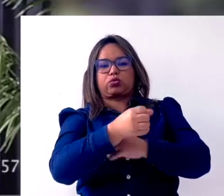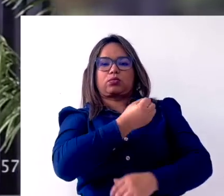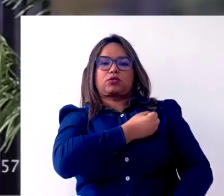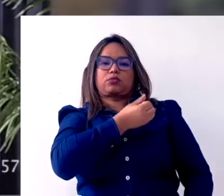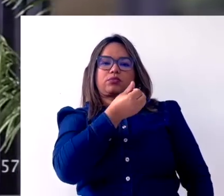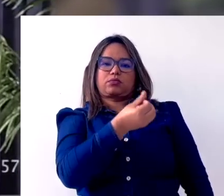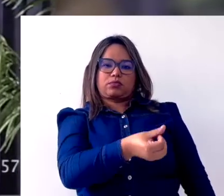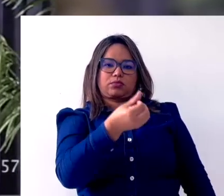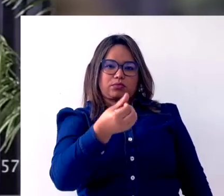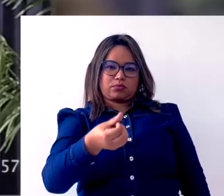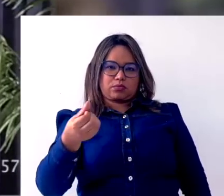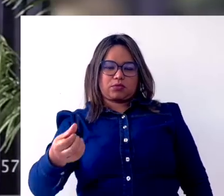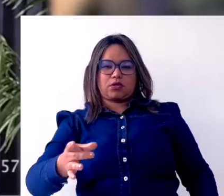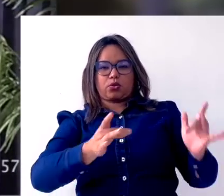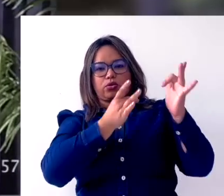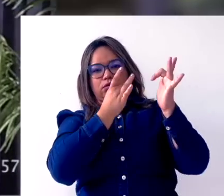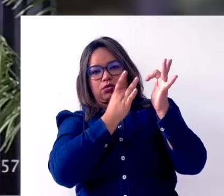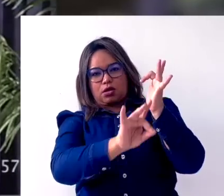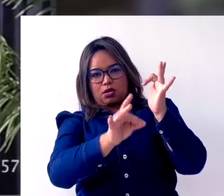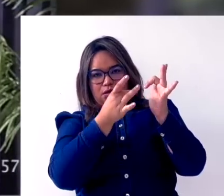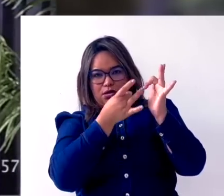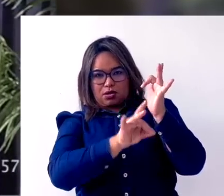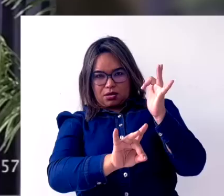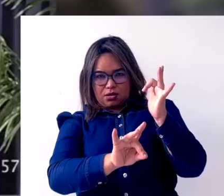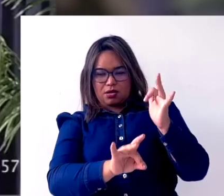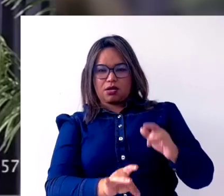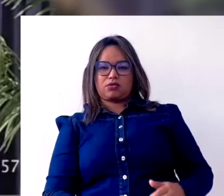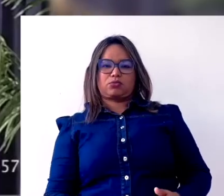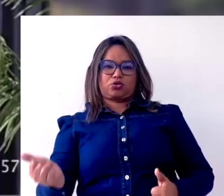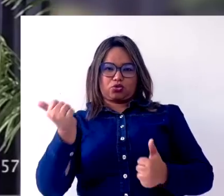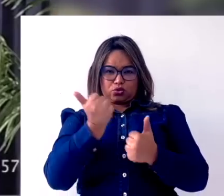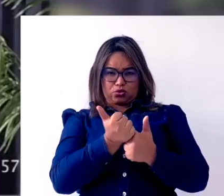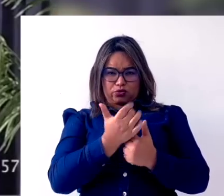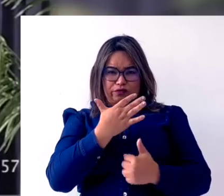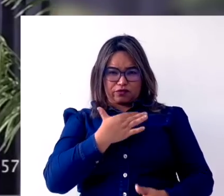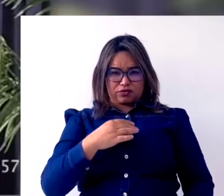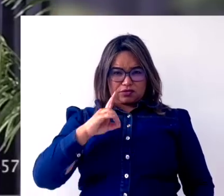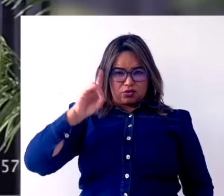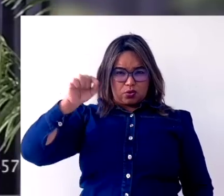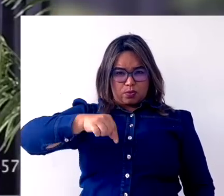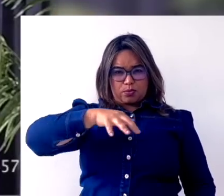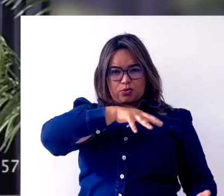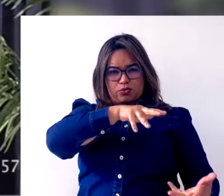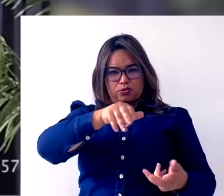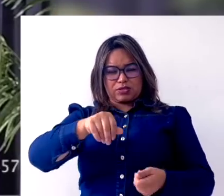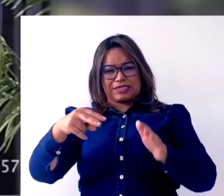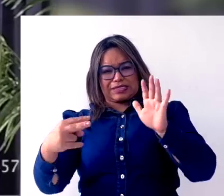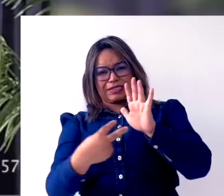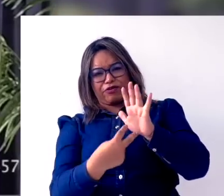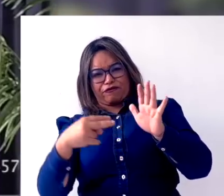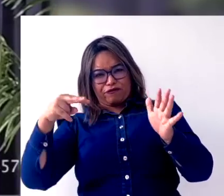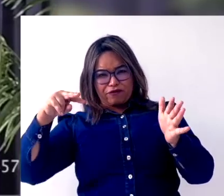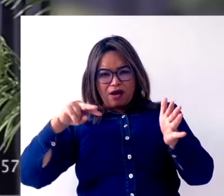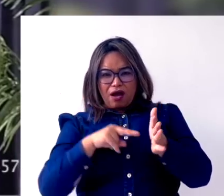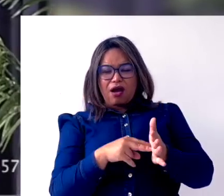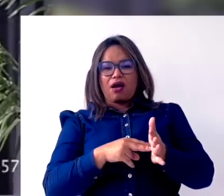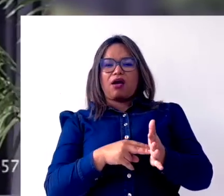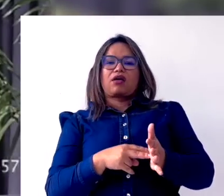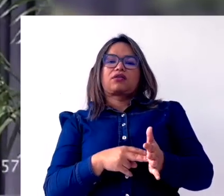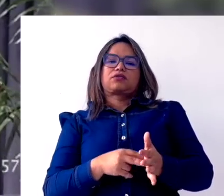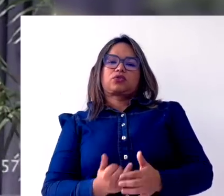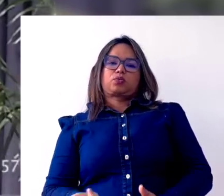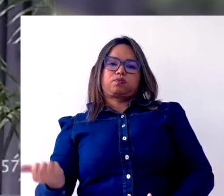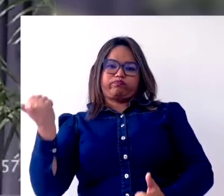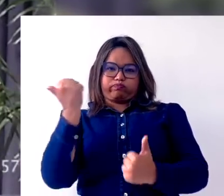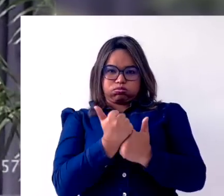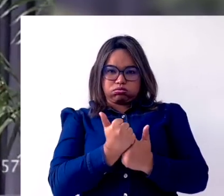anticristo, Vicarius Filii Dei, vigário de Deus sobre a terra, significa literalmente, no lugar de Jesus Cristo.